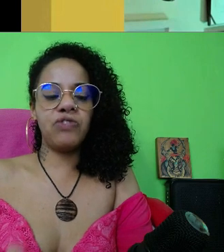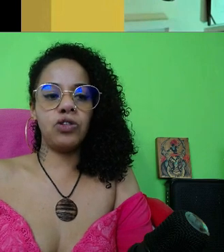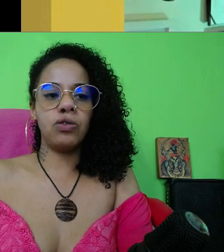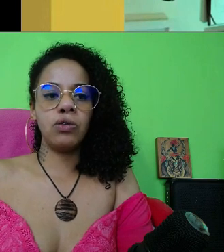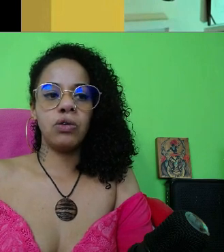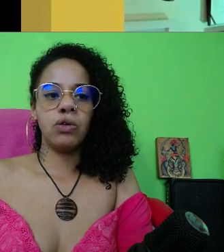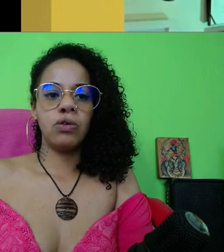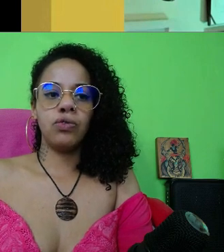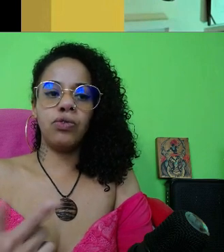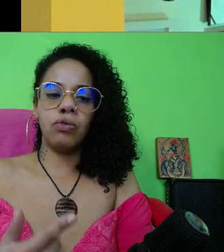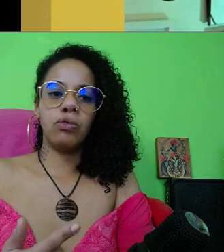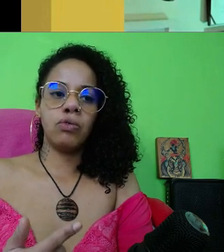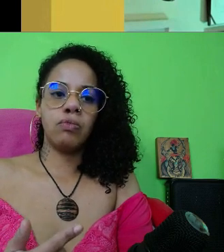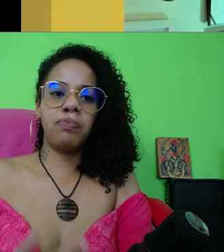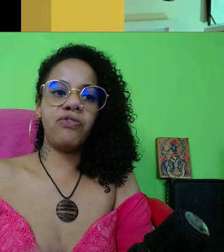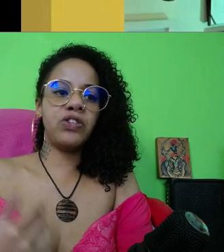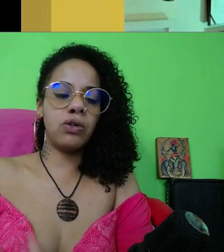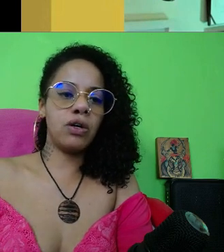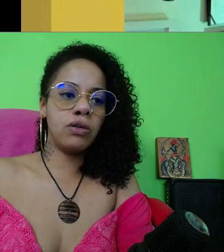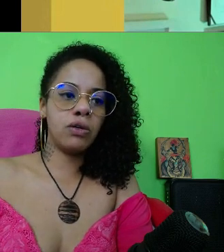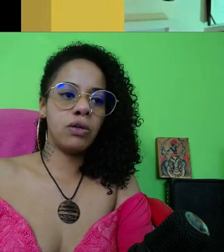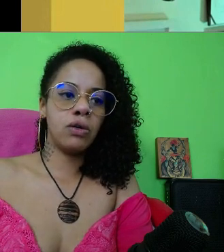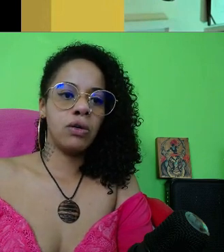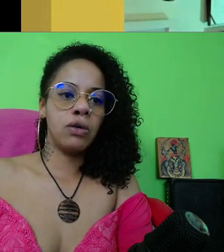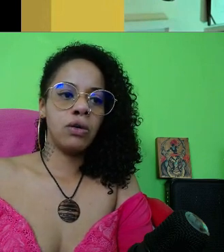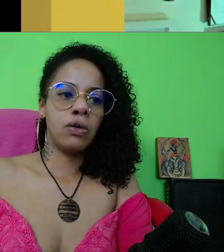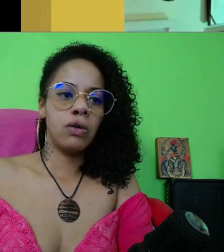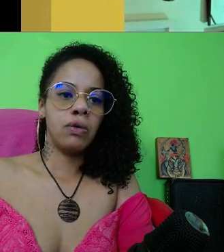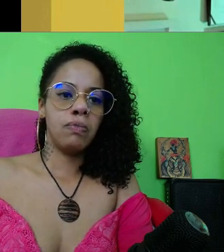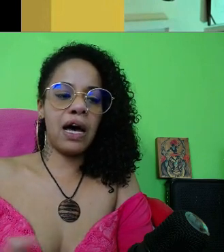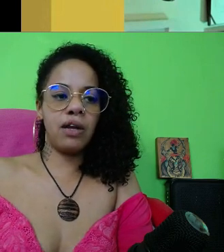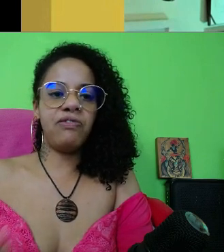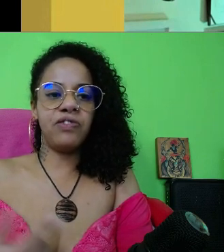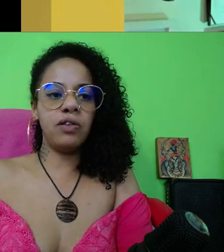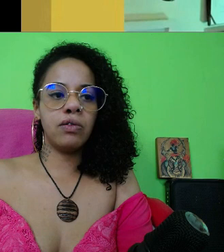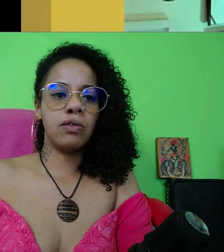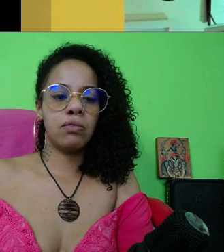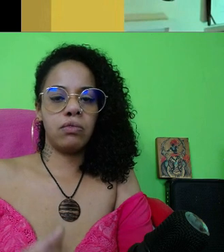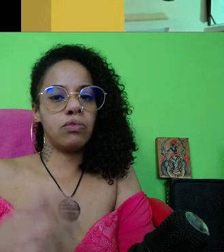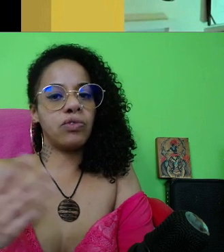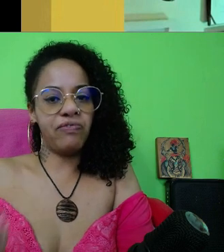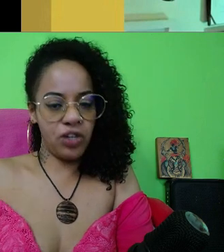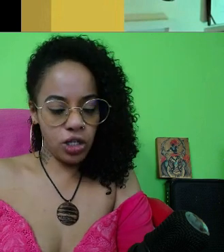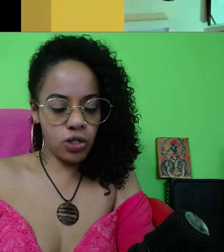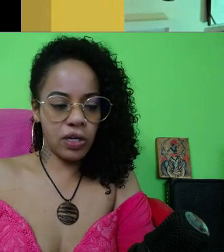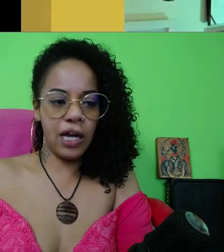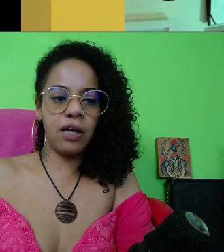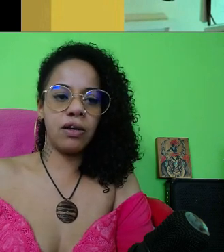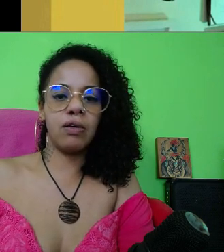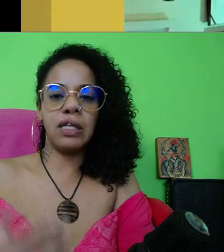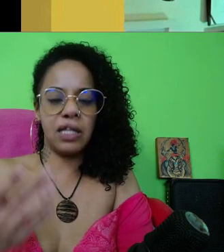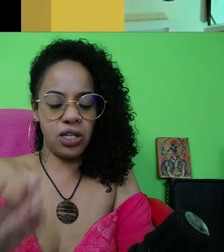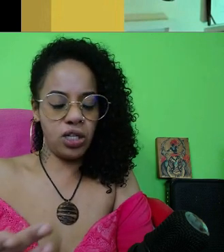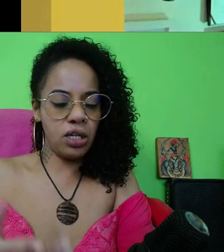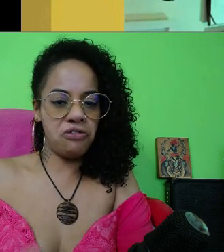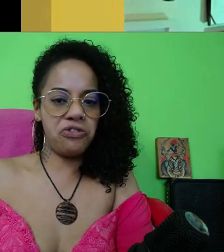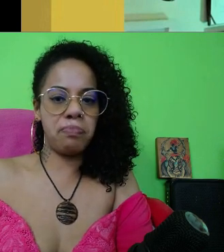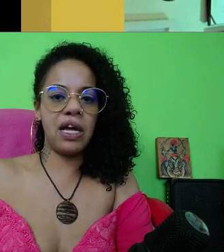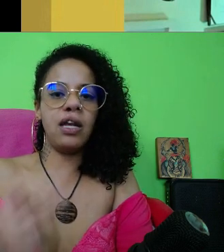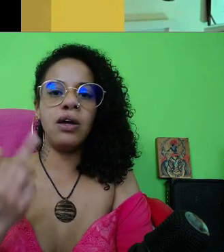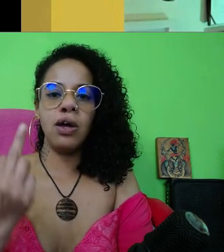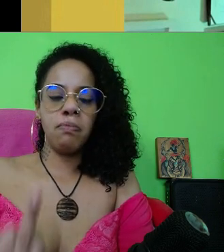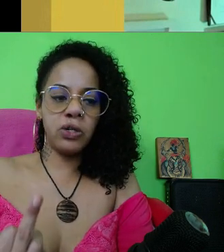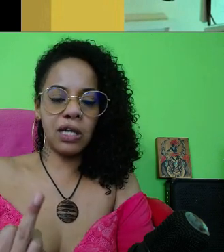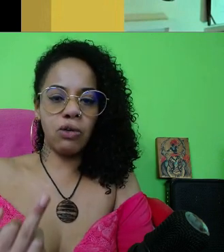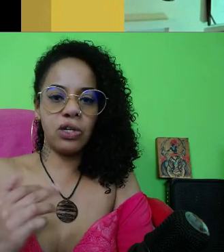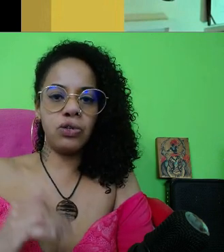o vídeo do professor para no fim do vídeo né entendi que